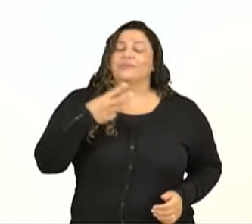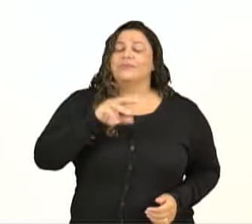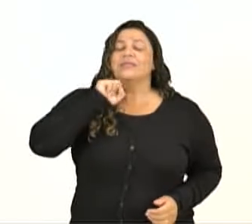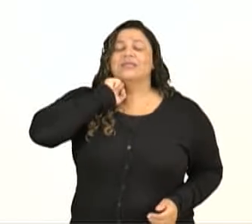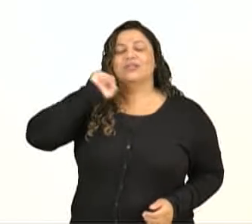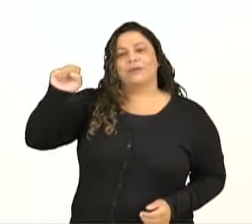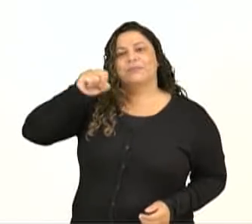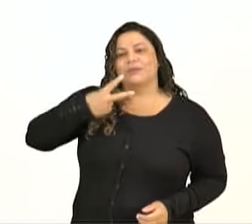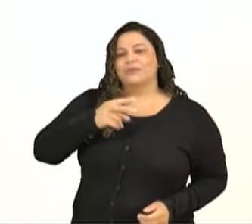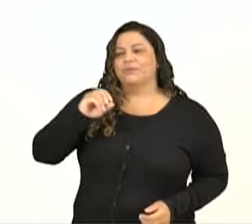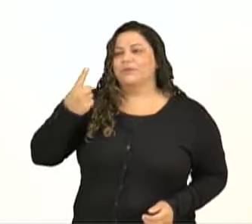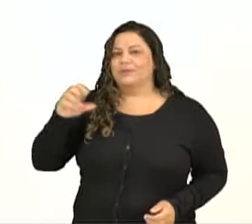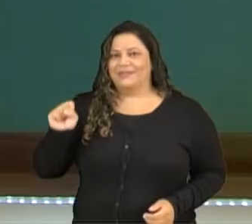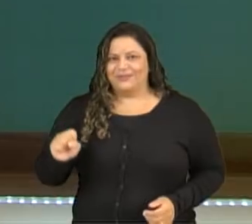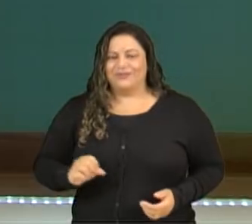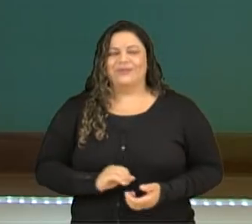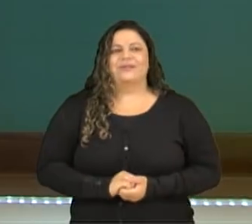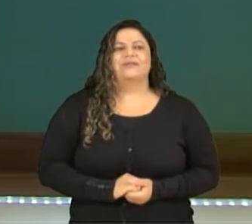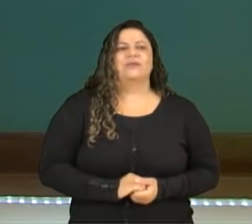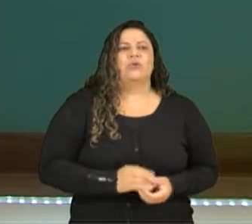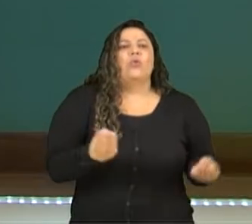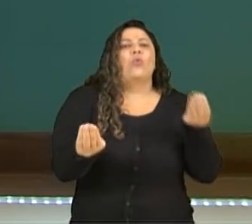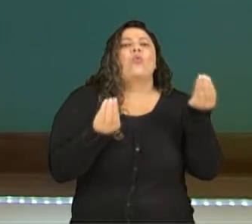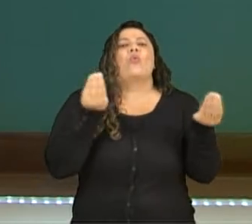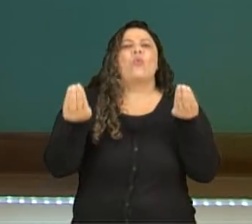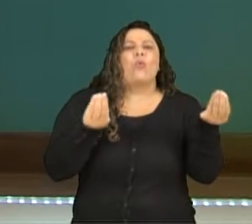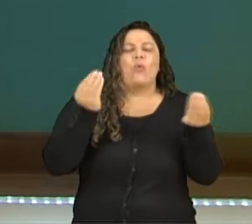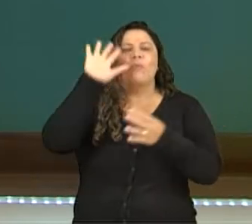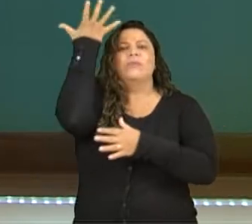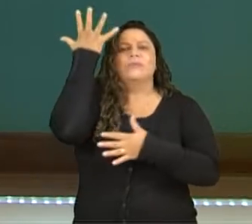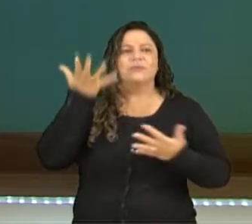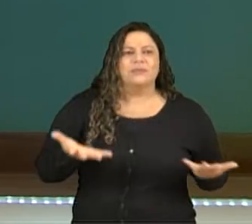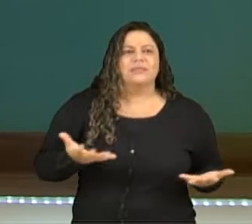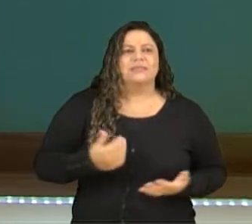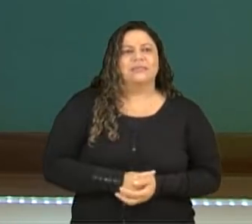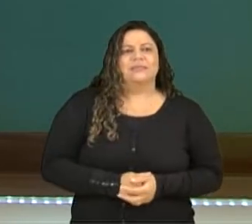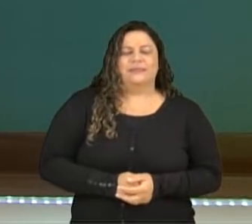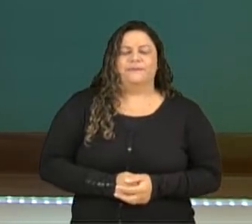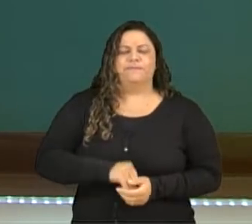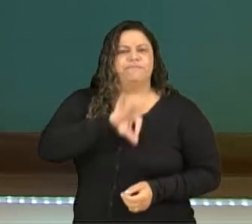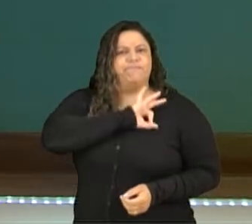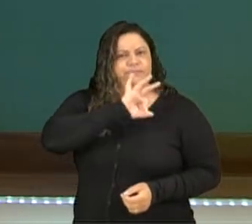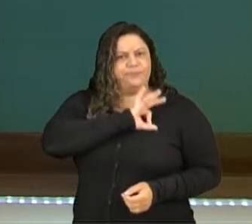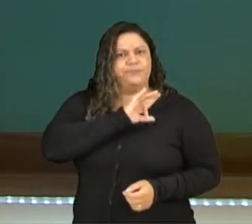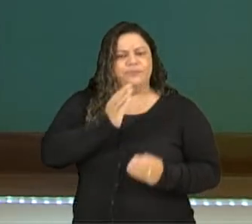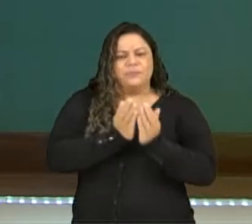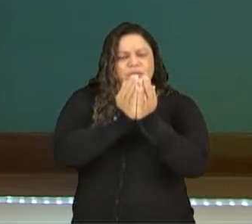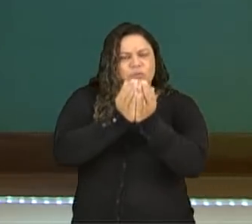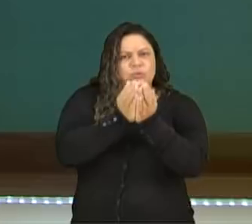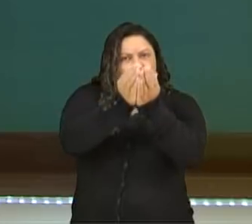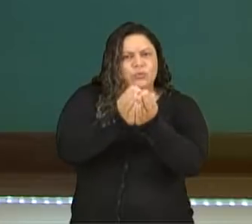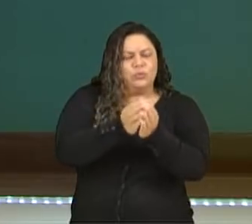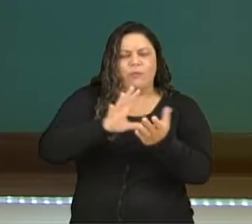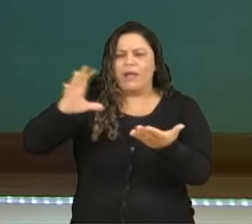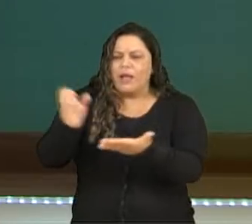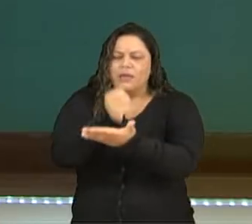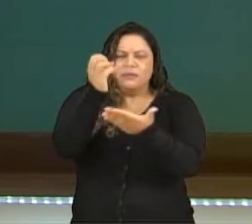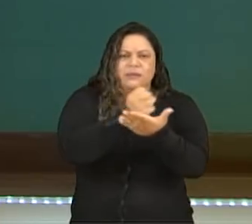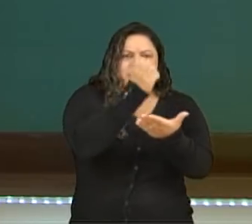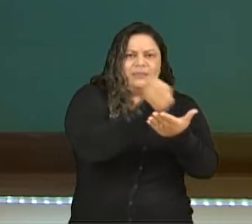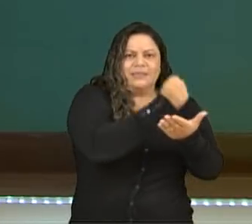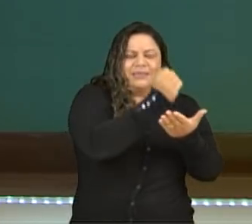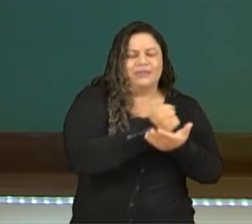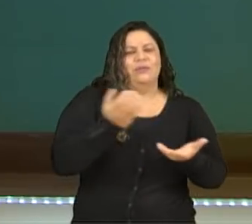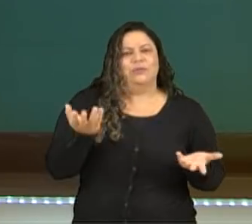de 2018. E como aconteceu? A Guarda Litorânea da Itália resgatou os imigrantes que estavam